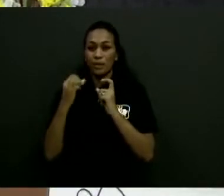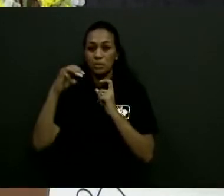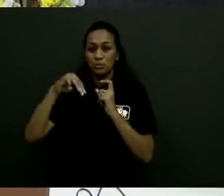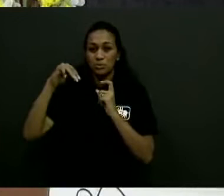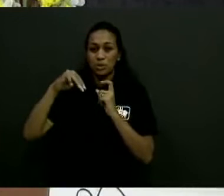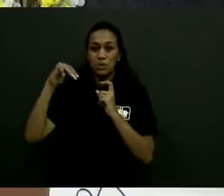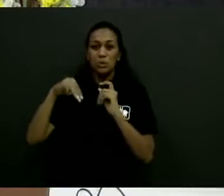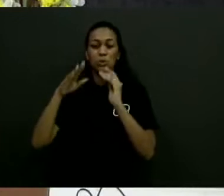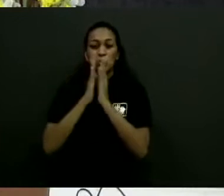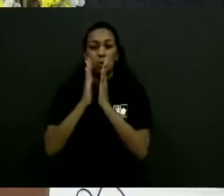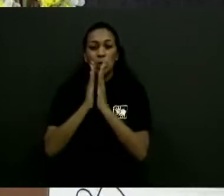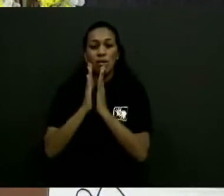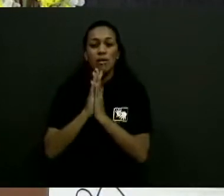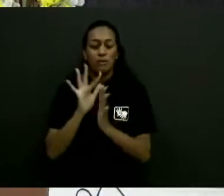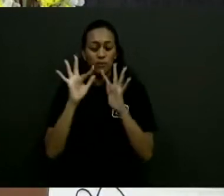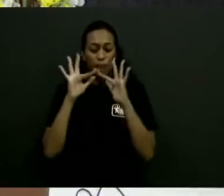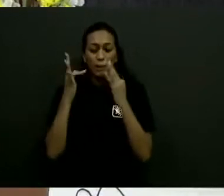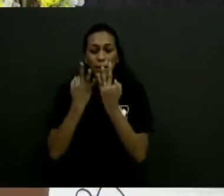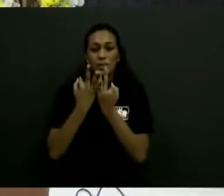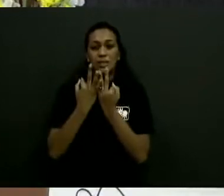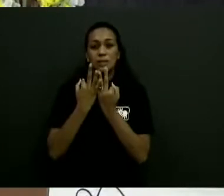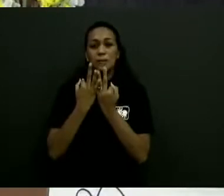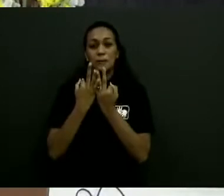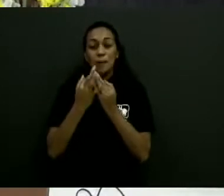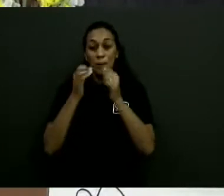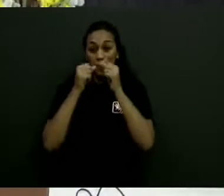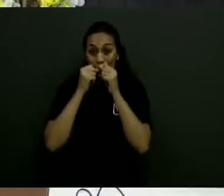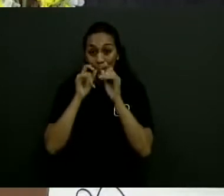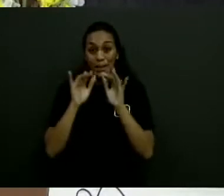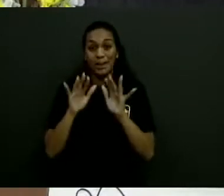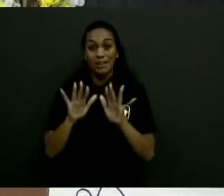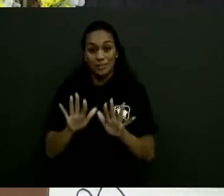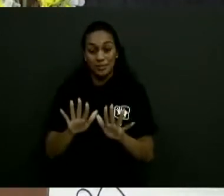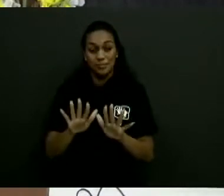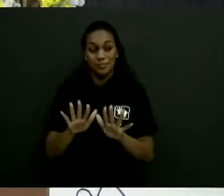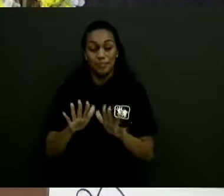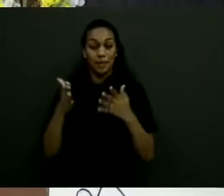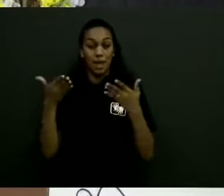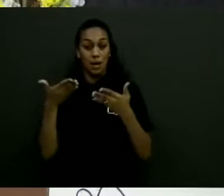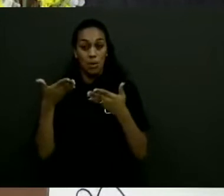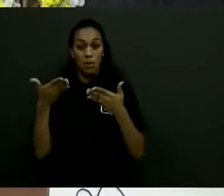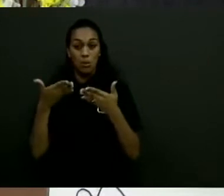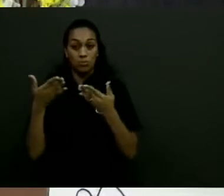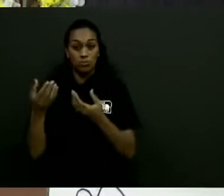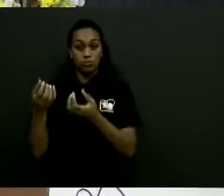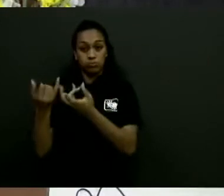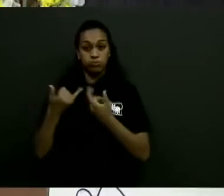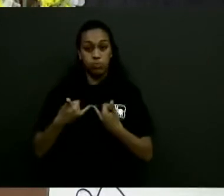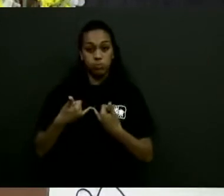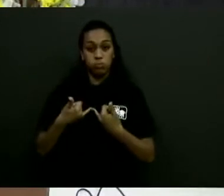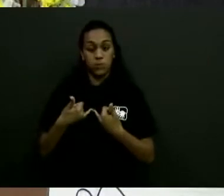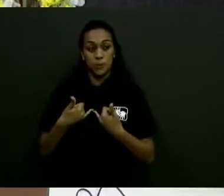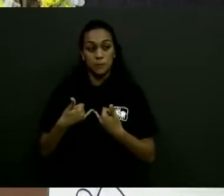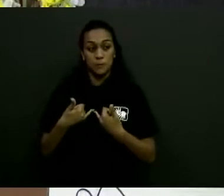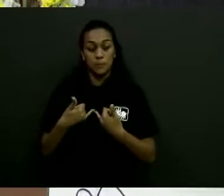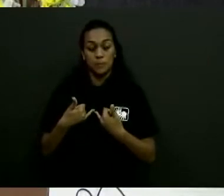está a família. Isso tem sido uma grande bênção. Olha só, recebi aqui agora um recadinho aqui do pastor